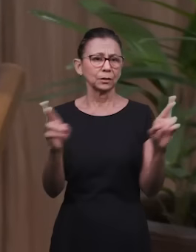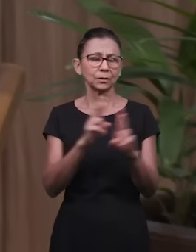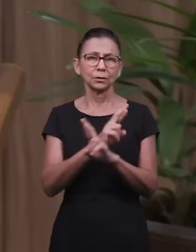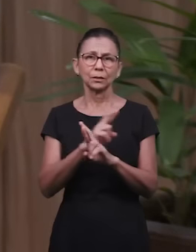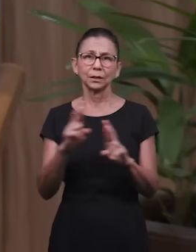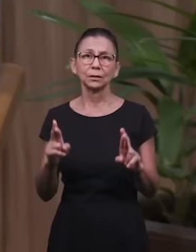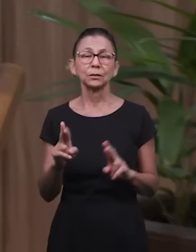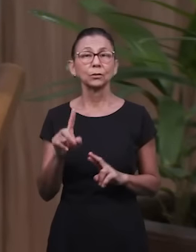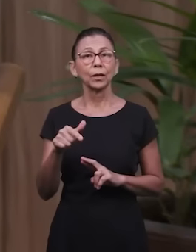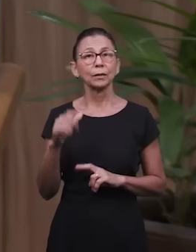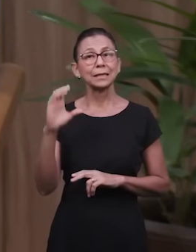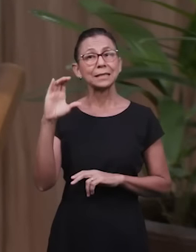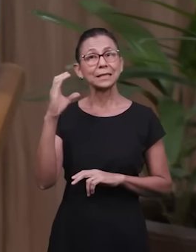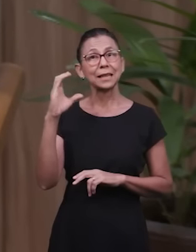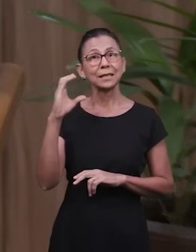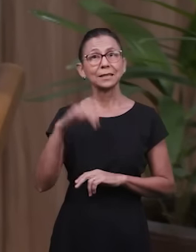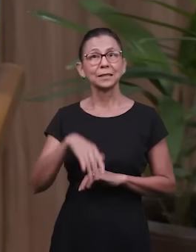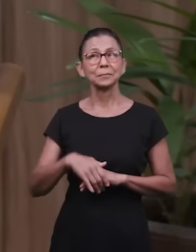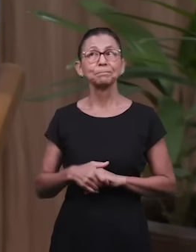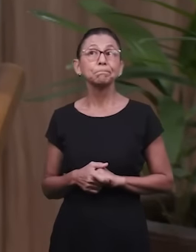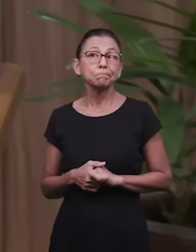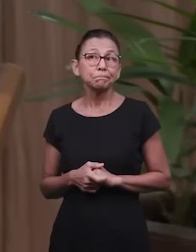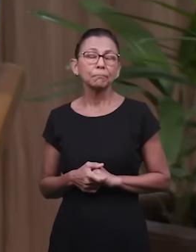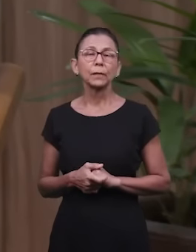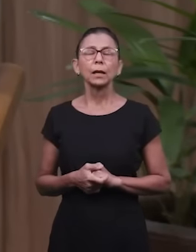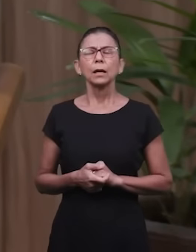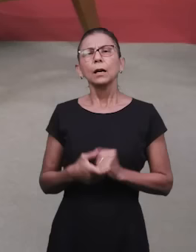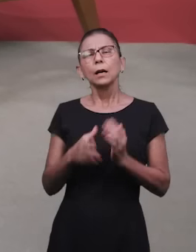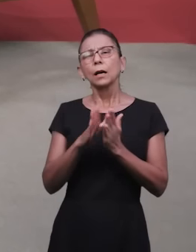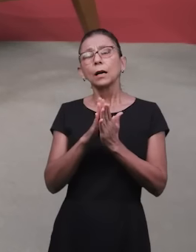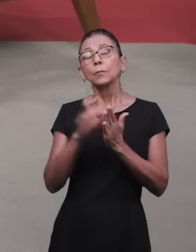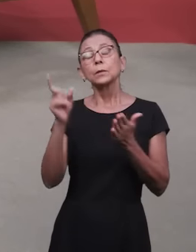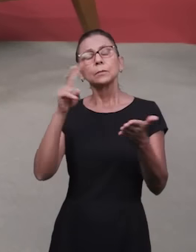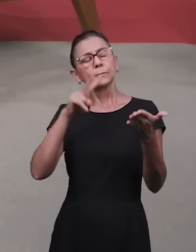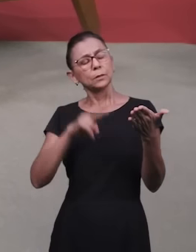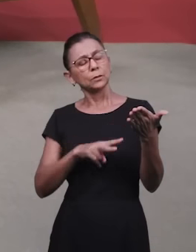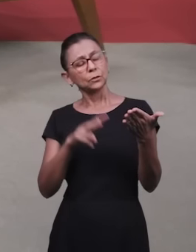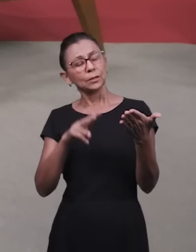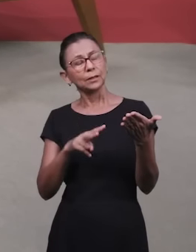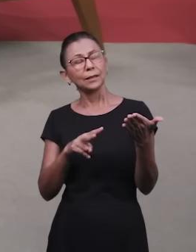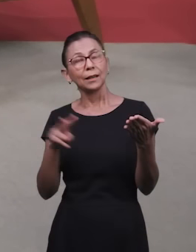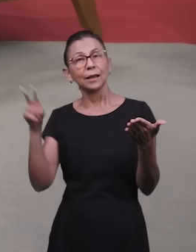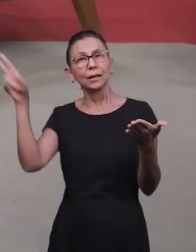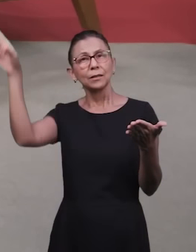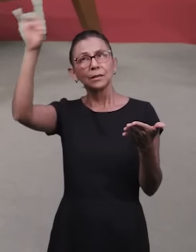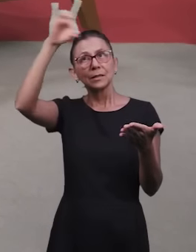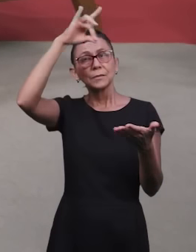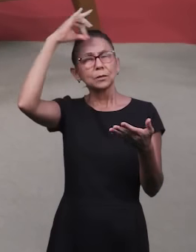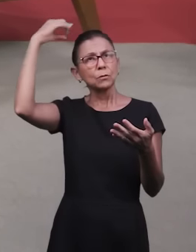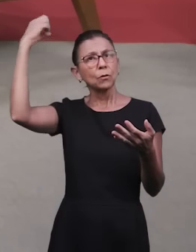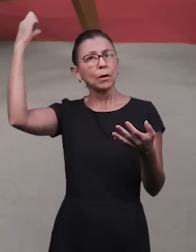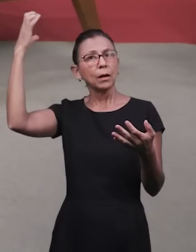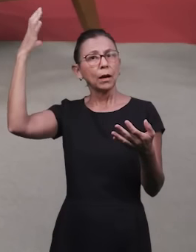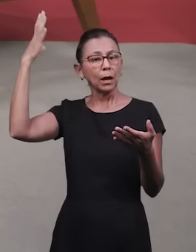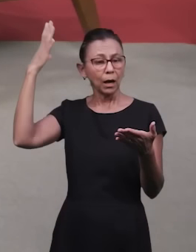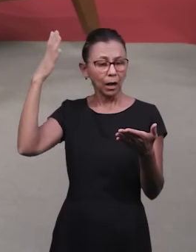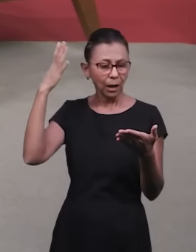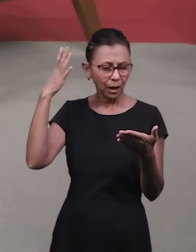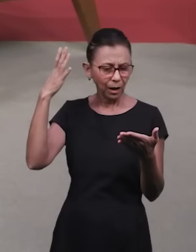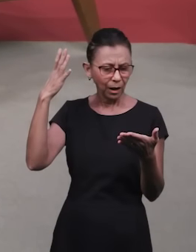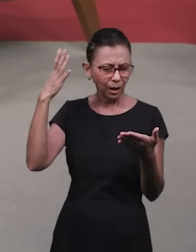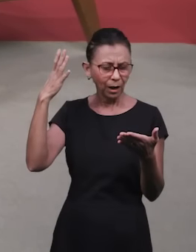à nossa volta. Isso é ciência. Mas quando a gente lê a Bíblia, aí o Espírito Santo